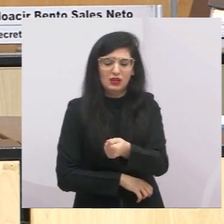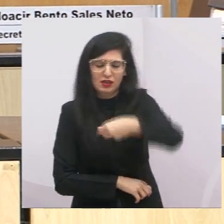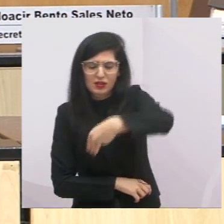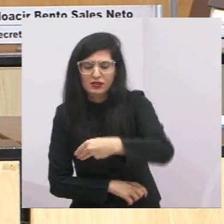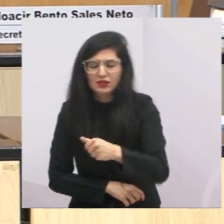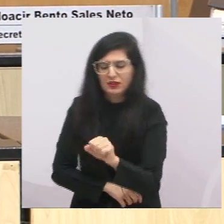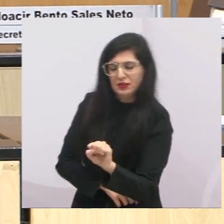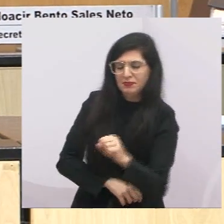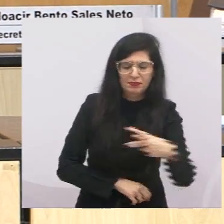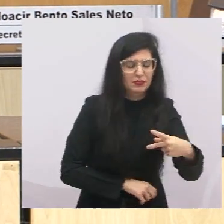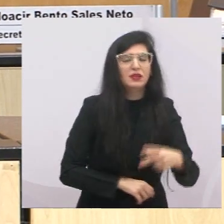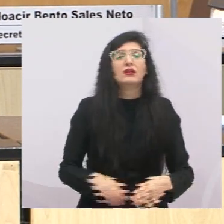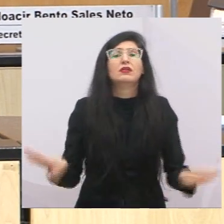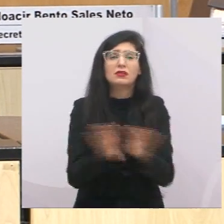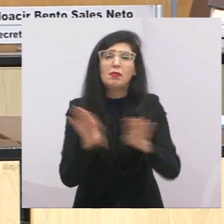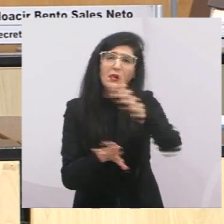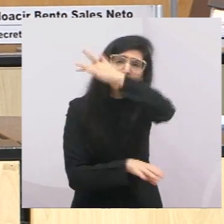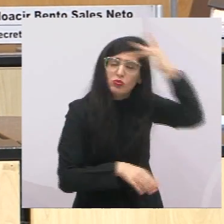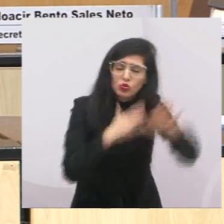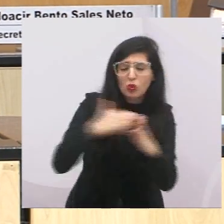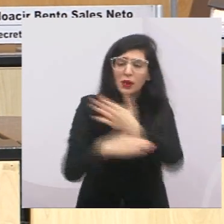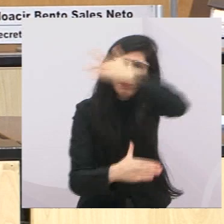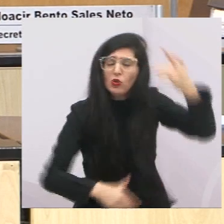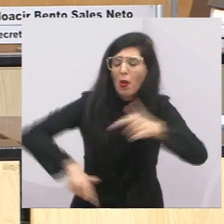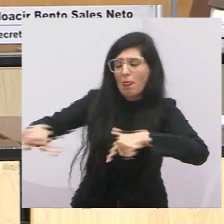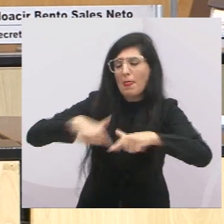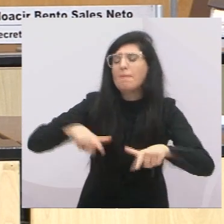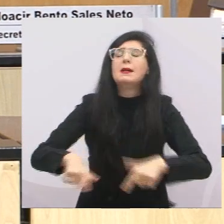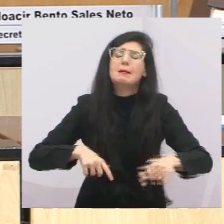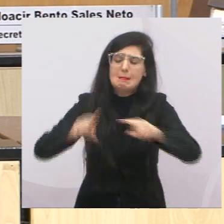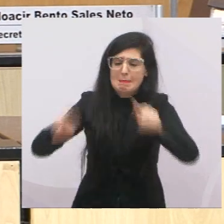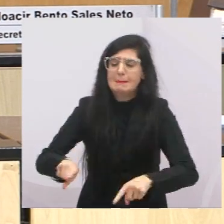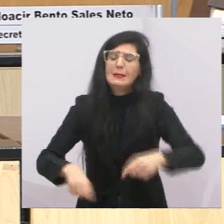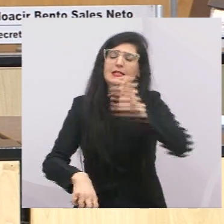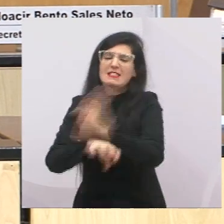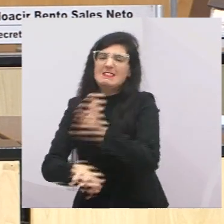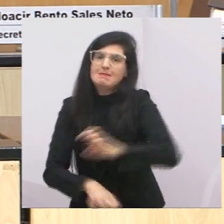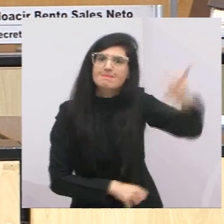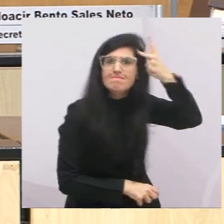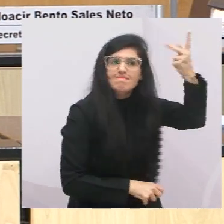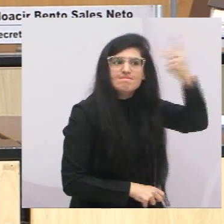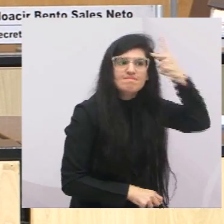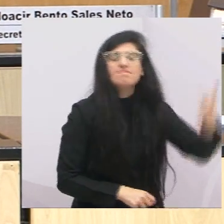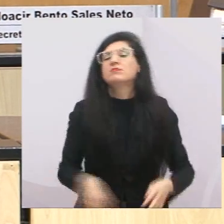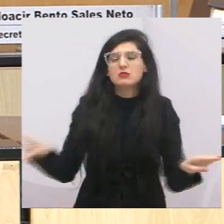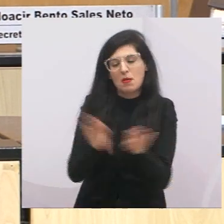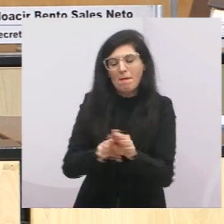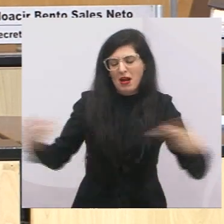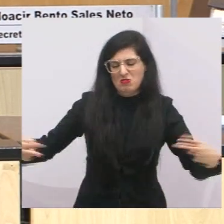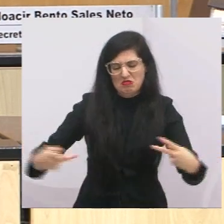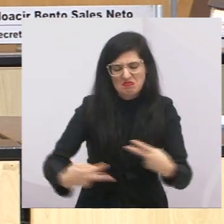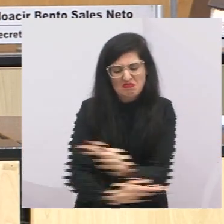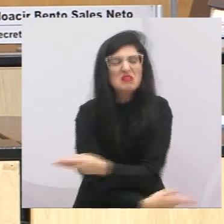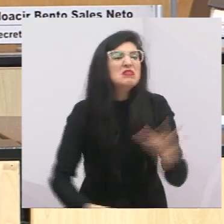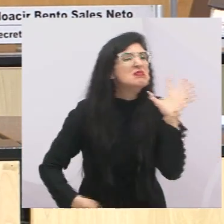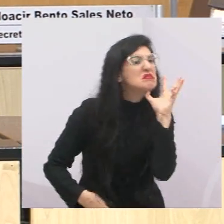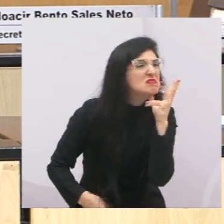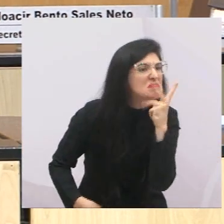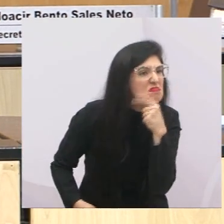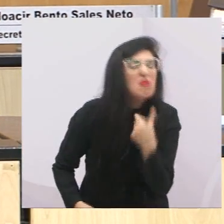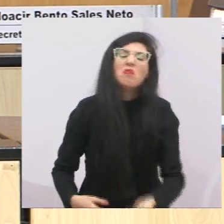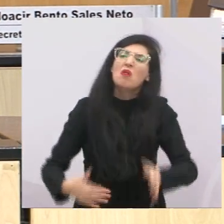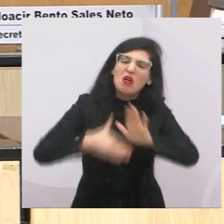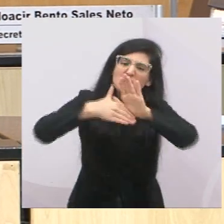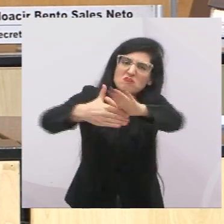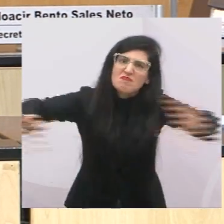de ensino e servidores públicos do Estado de São Paulo, em especial no que tange à realização de exames e cirurgias. Mesmo diante da atipicidade